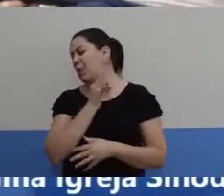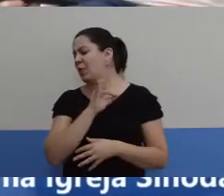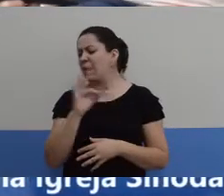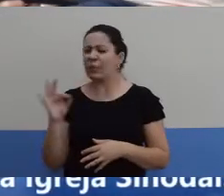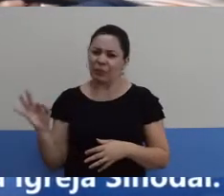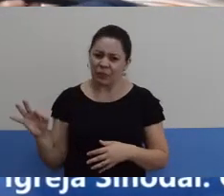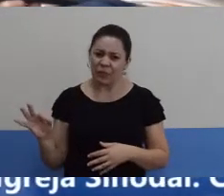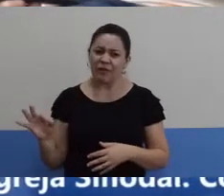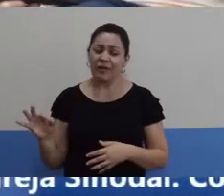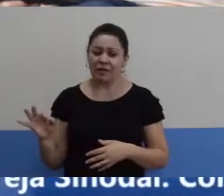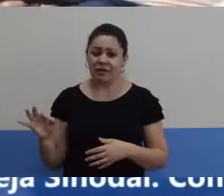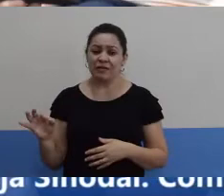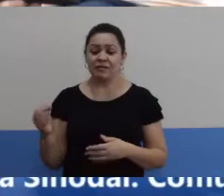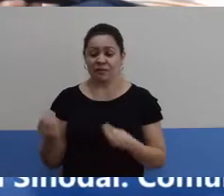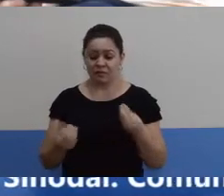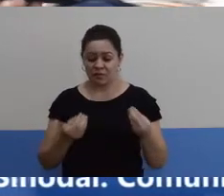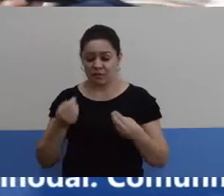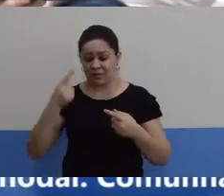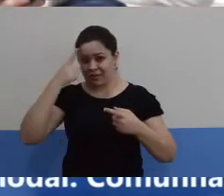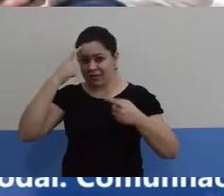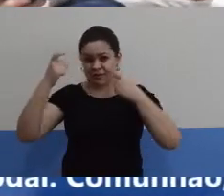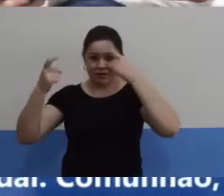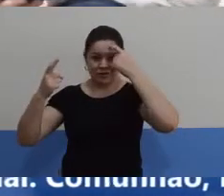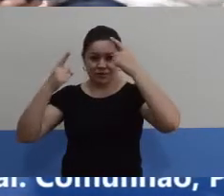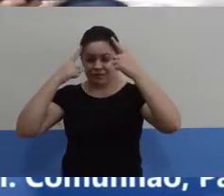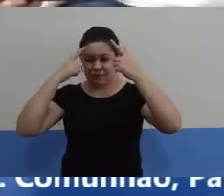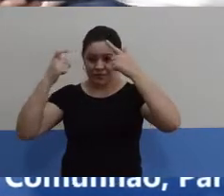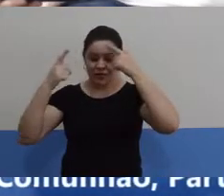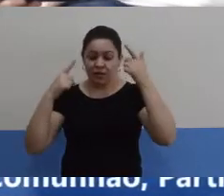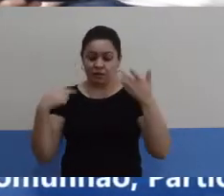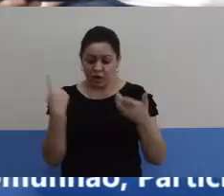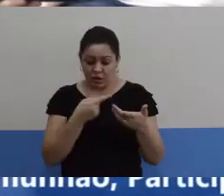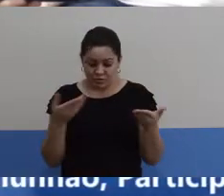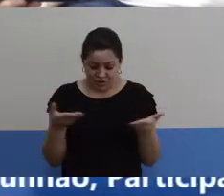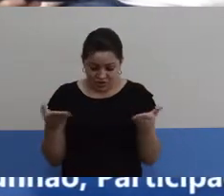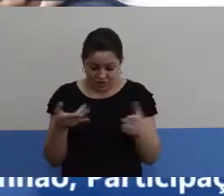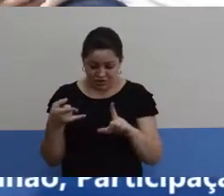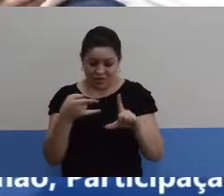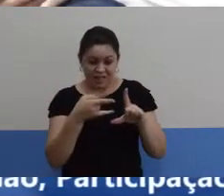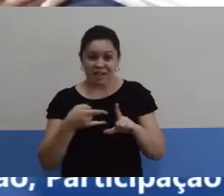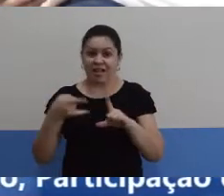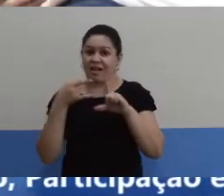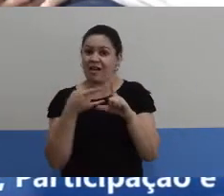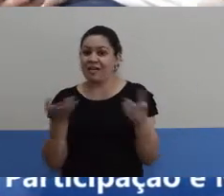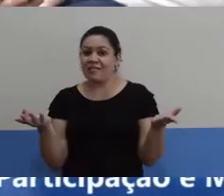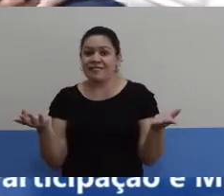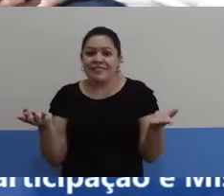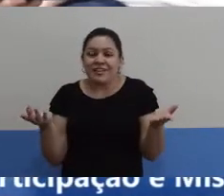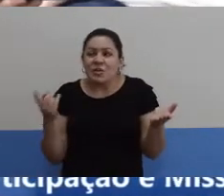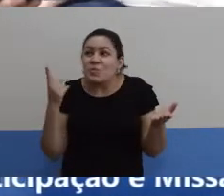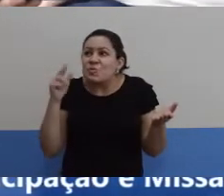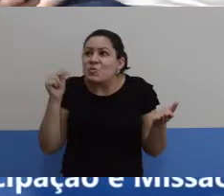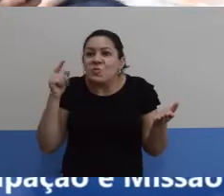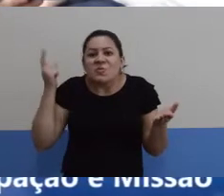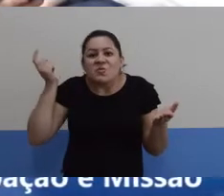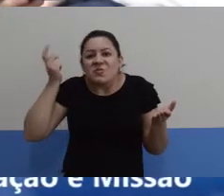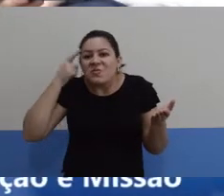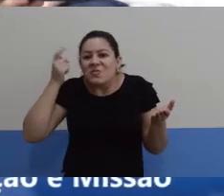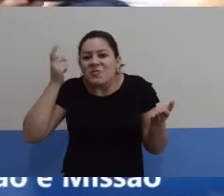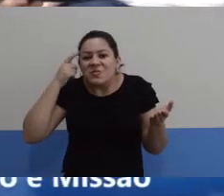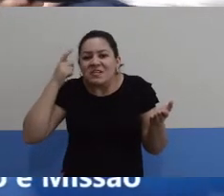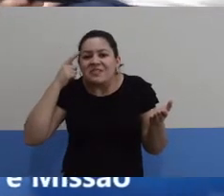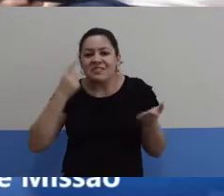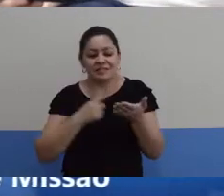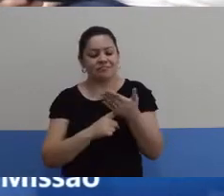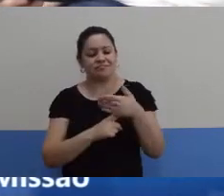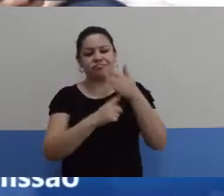Estamos forma, vivendo ainda. a criatividade foi além, né? Quem diria que estaríamos aqui fazendo uma live, né? Quando que a gente pensou que